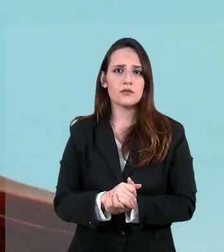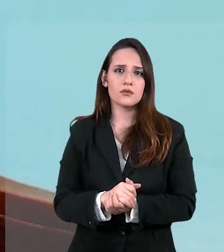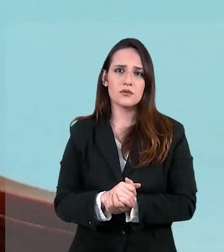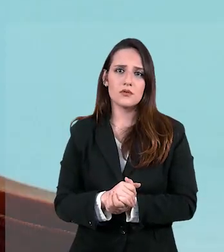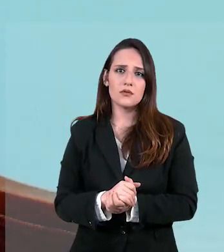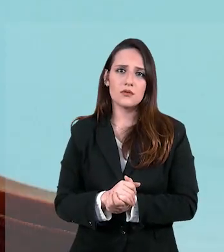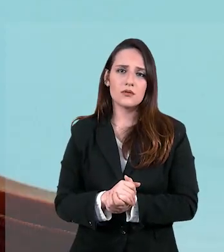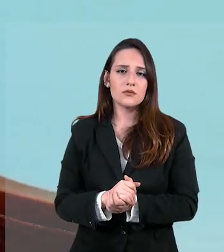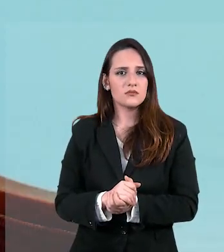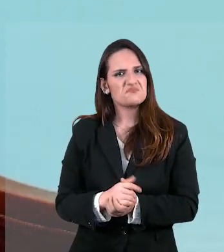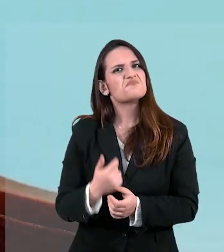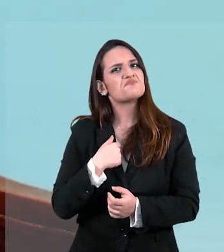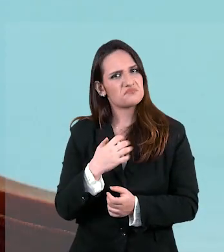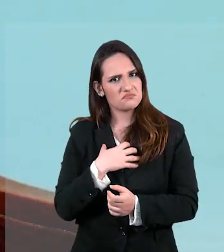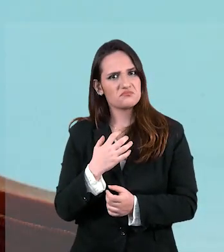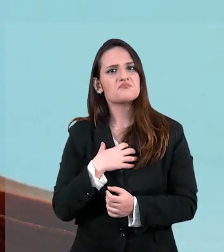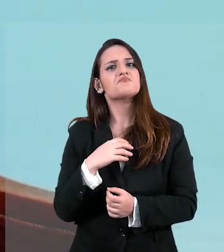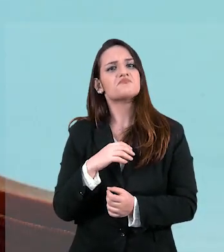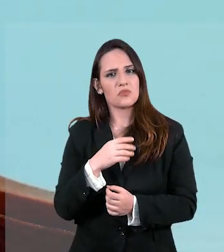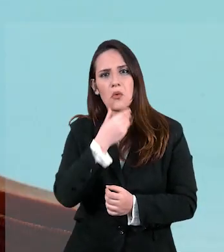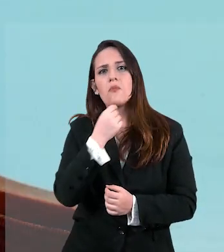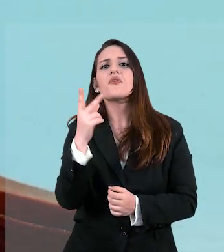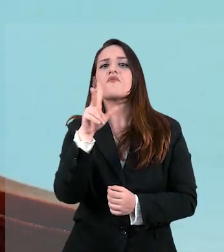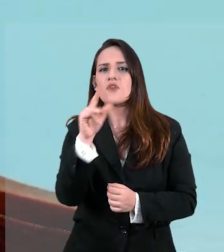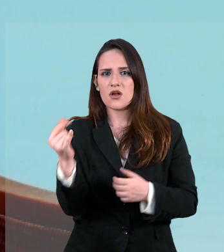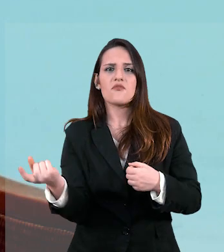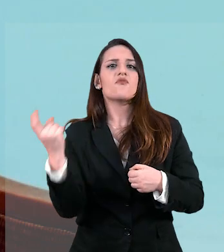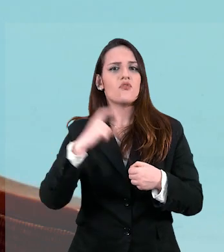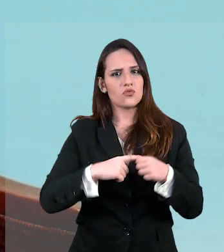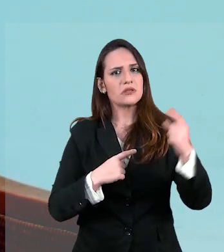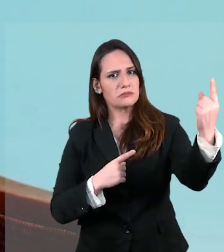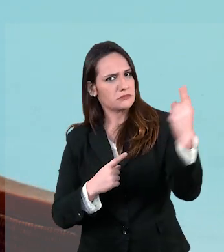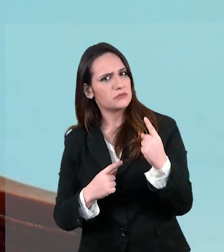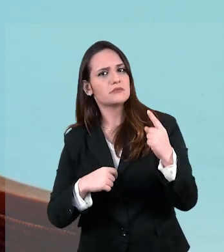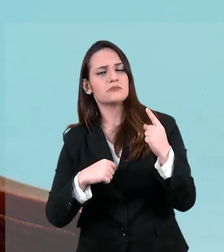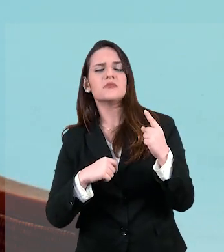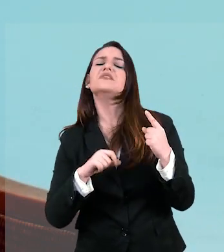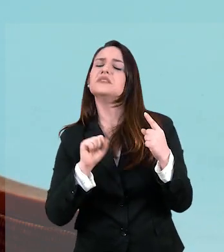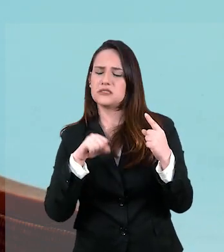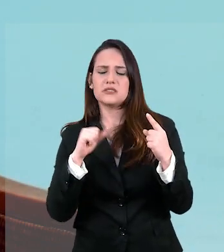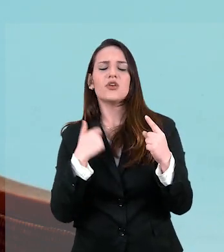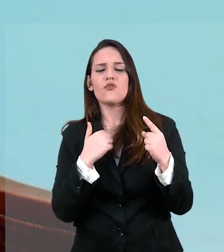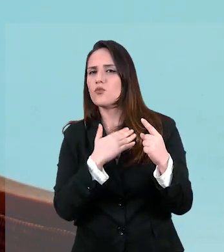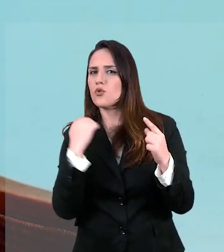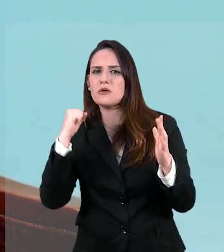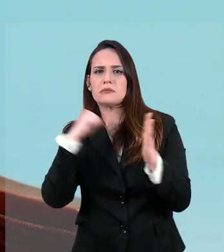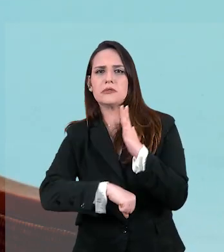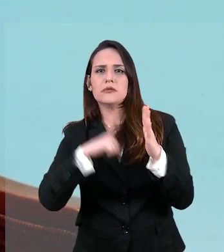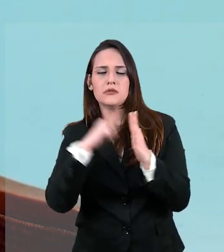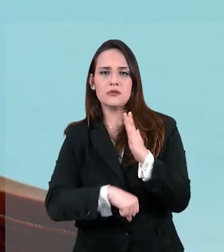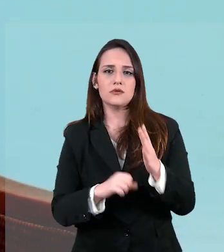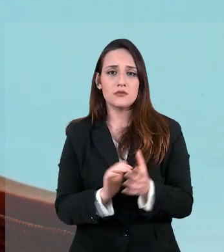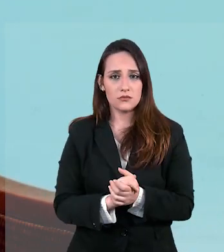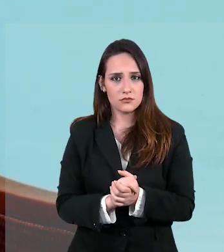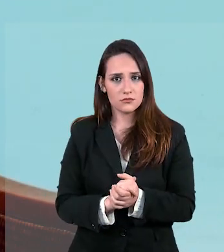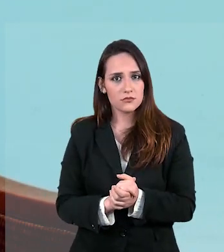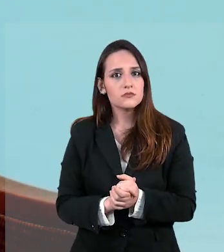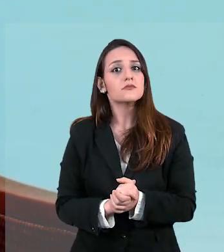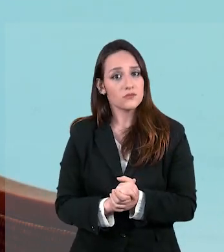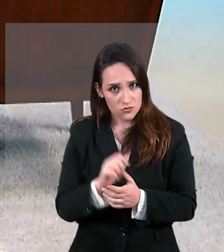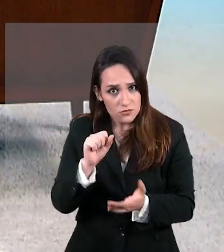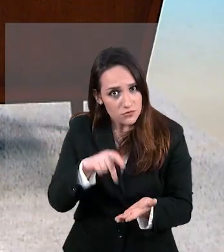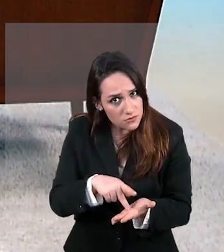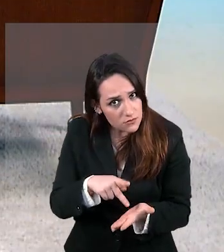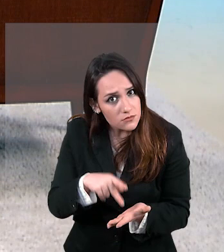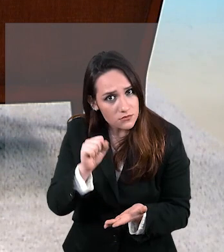eu tinha certeza que ele ia voltar, o meu agressor, ele voltaria e ele ia continuar me espancando. Sim,